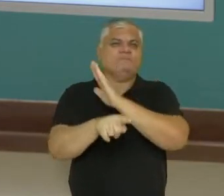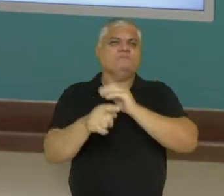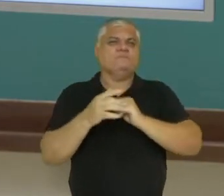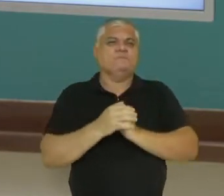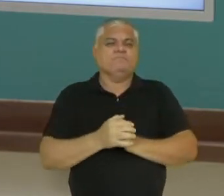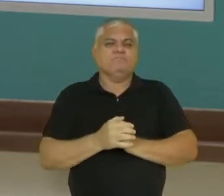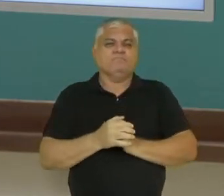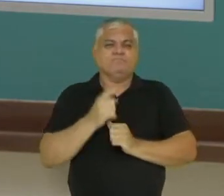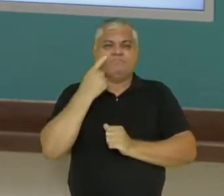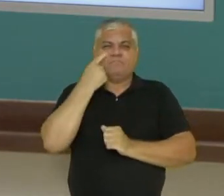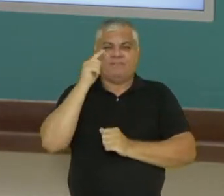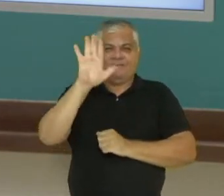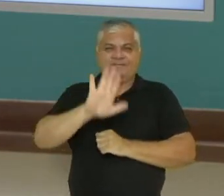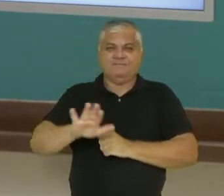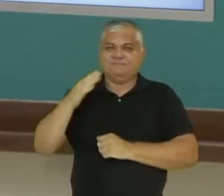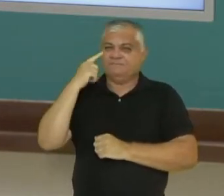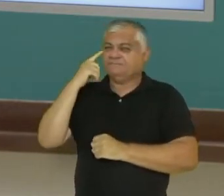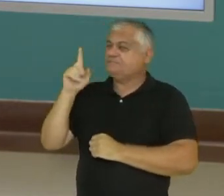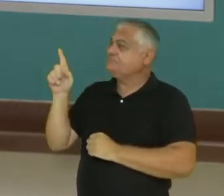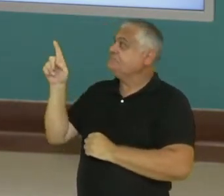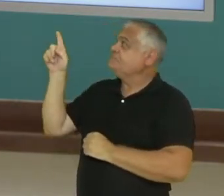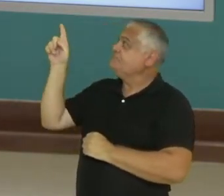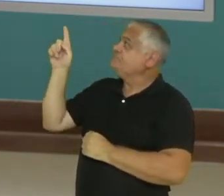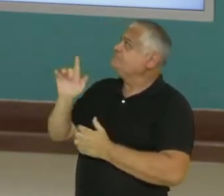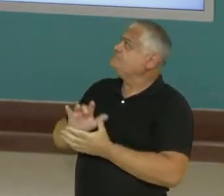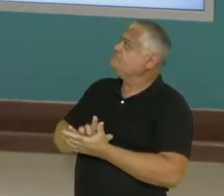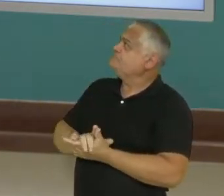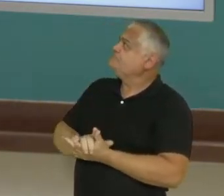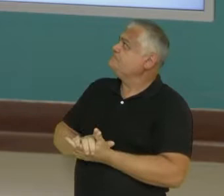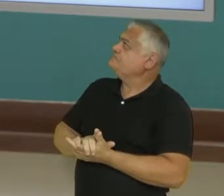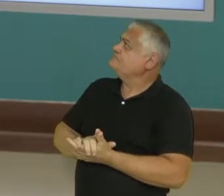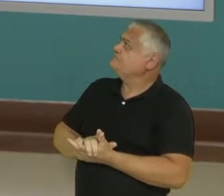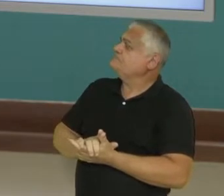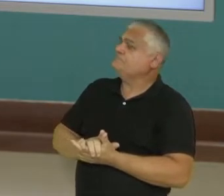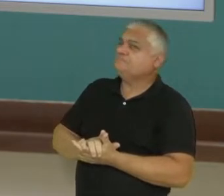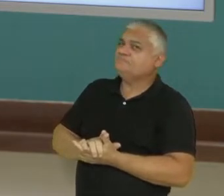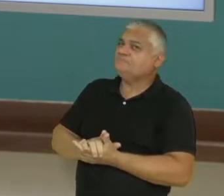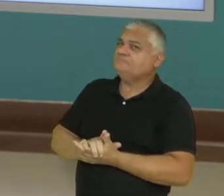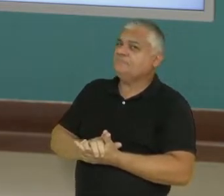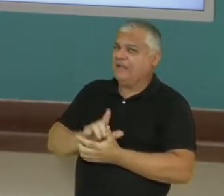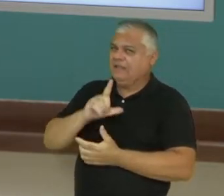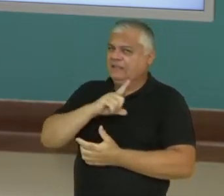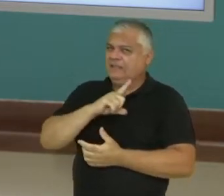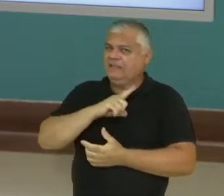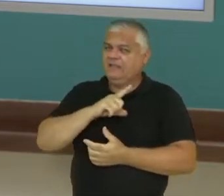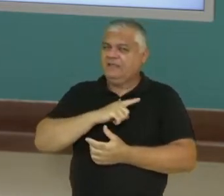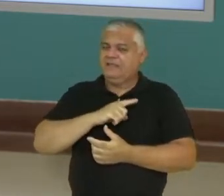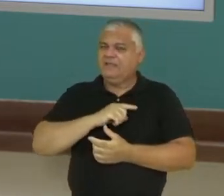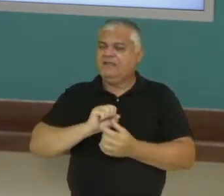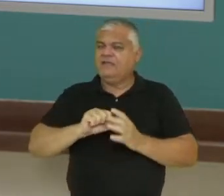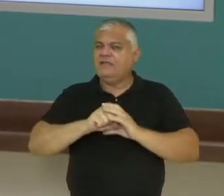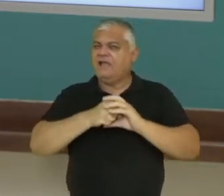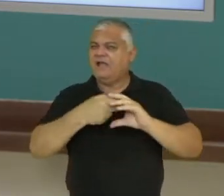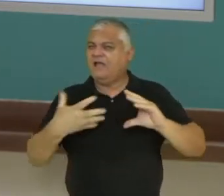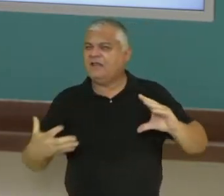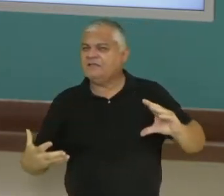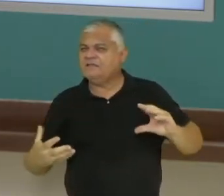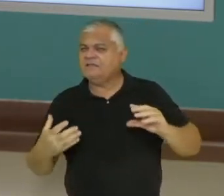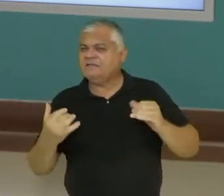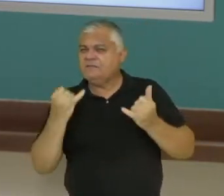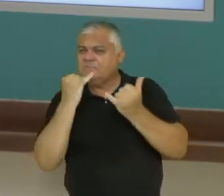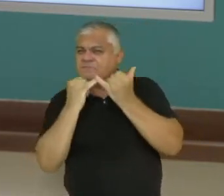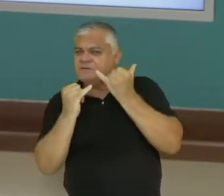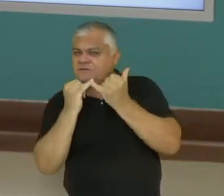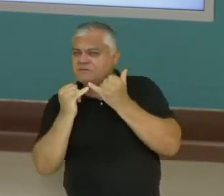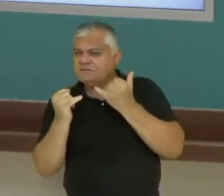essa imagem aqui, ó. Quero que você observe bem. Existe alguma característica comum, algo semelhante que